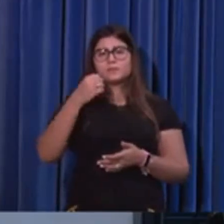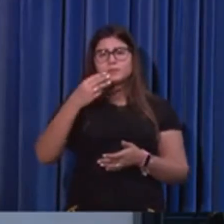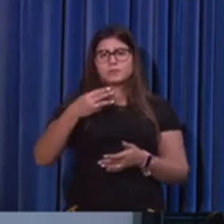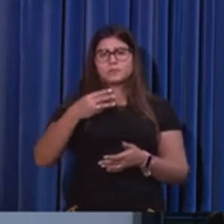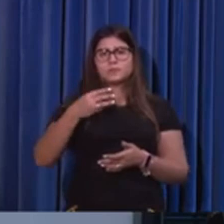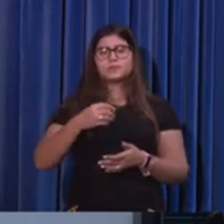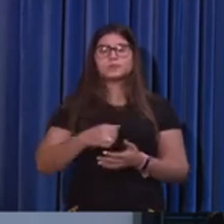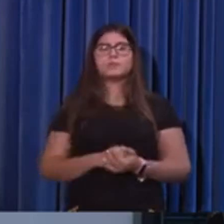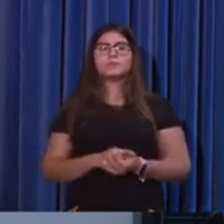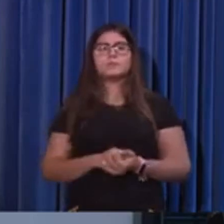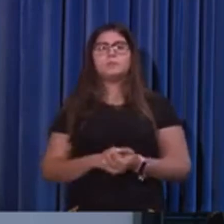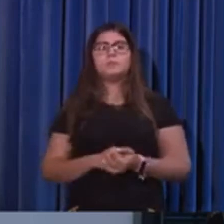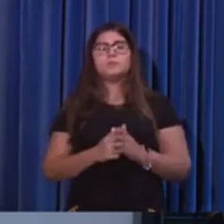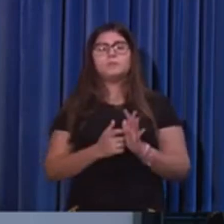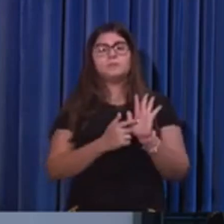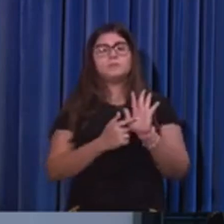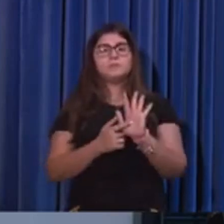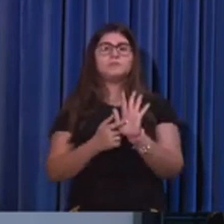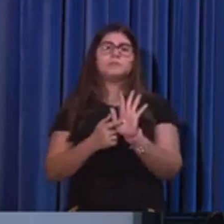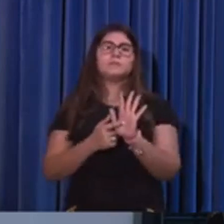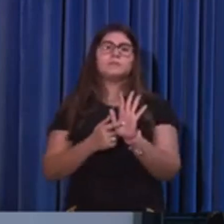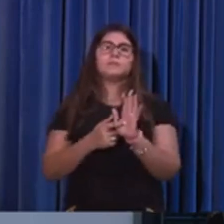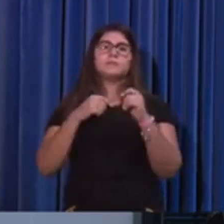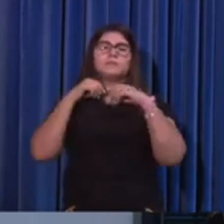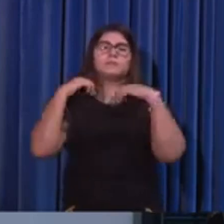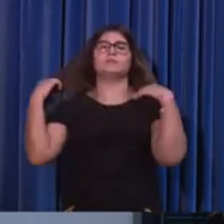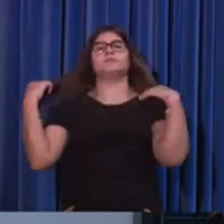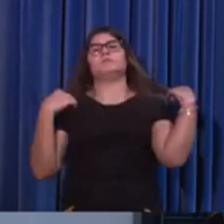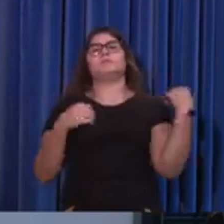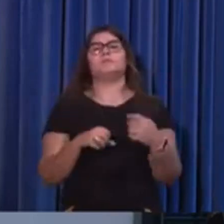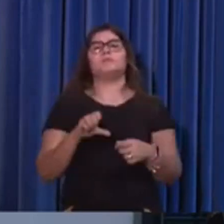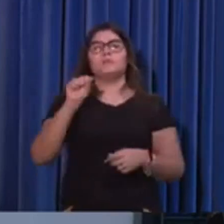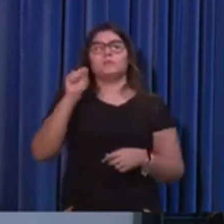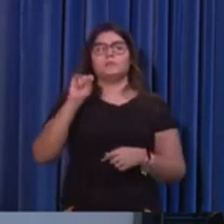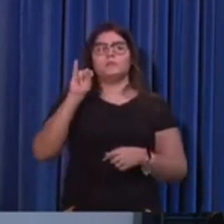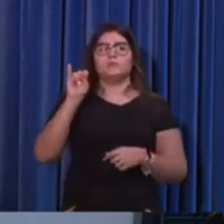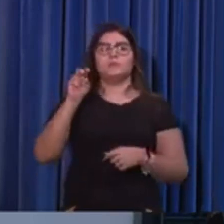um cinismo. Esse cinismo dos maldizentes